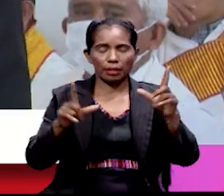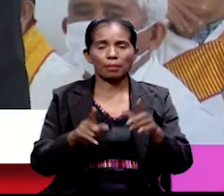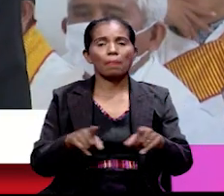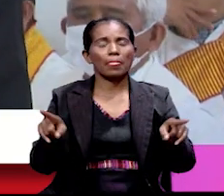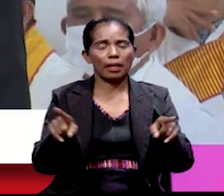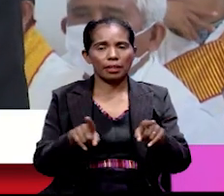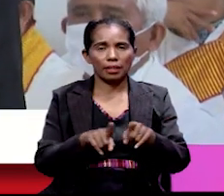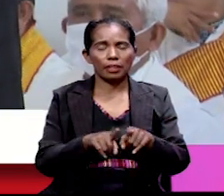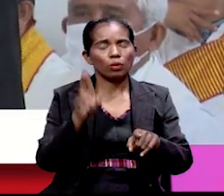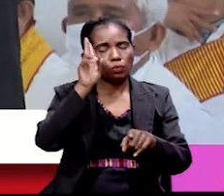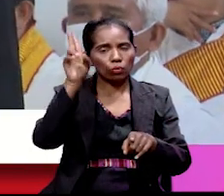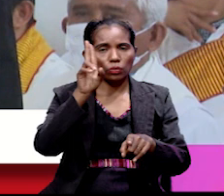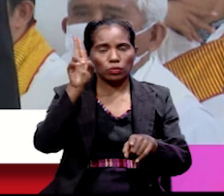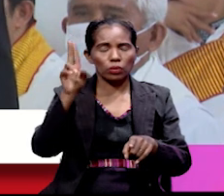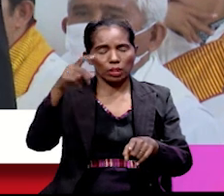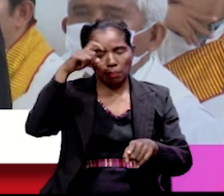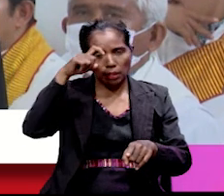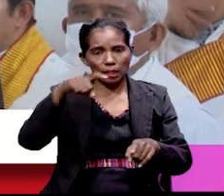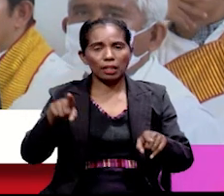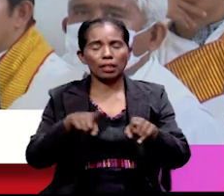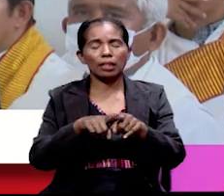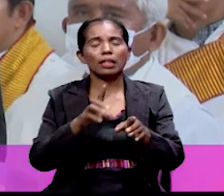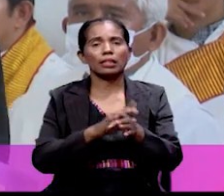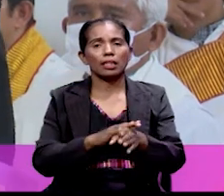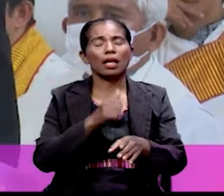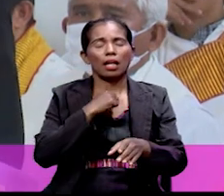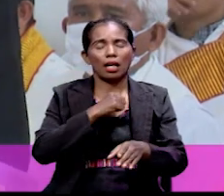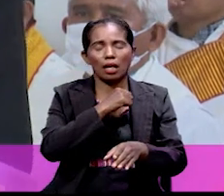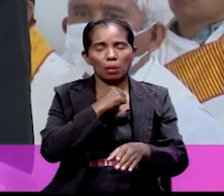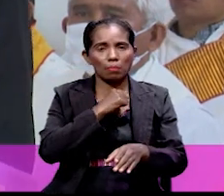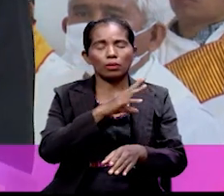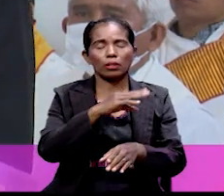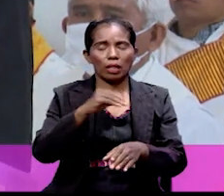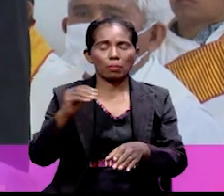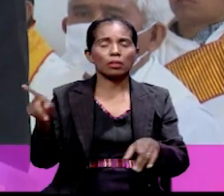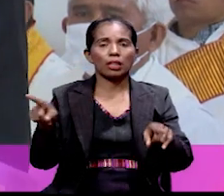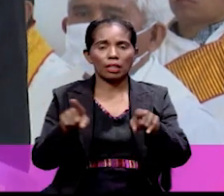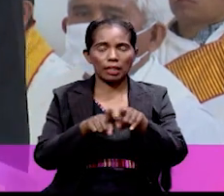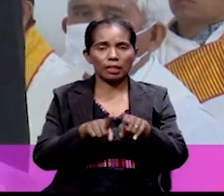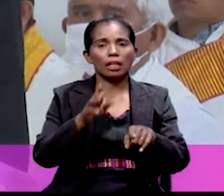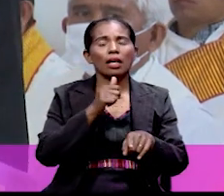vigário, administrador apostólico, no Nemos, a nessa bispo, Septimanis,